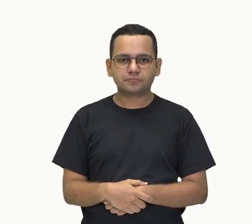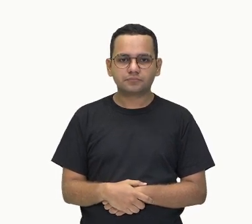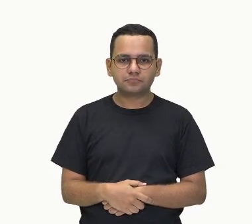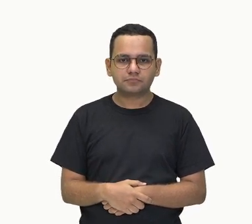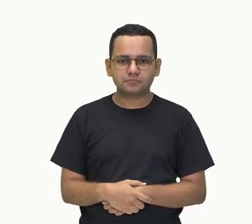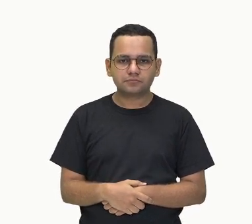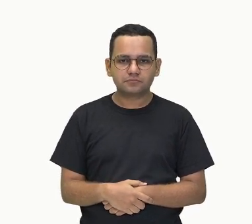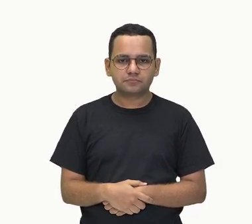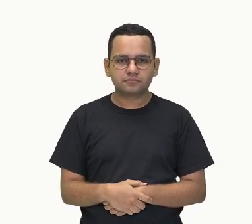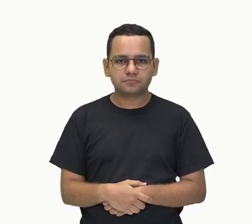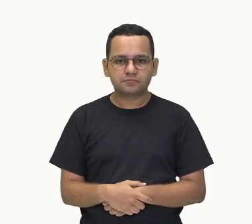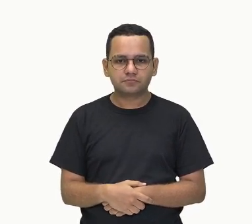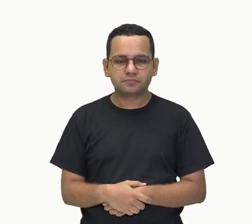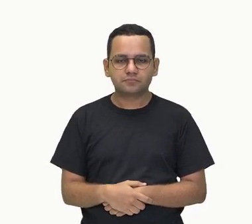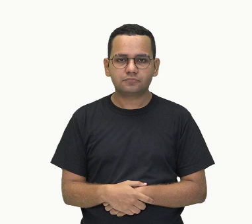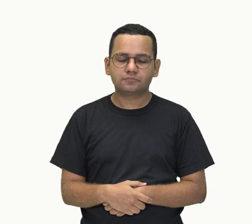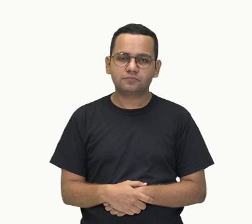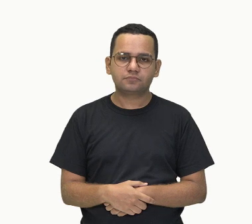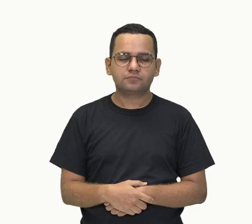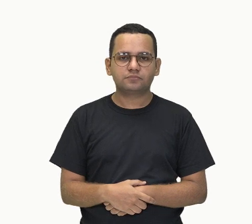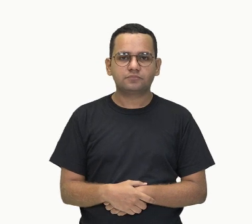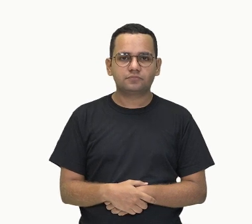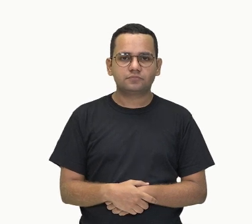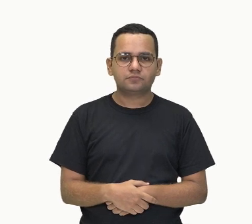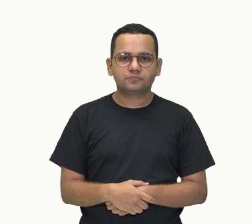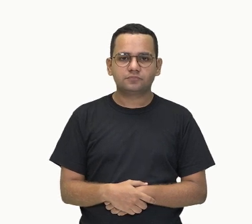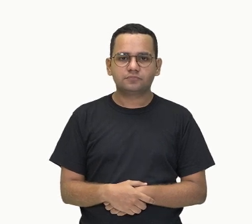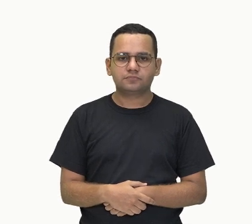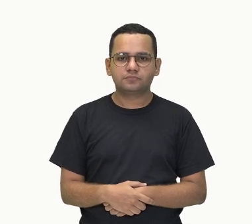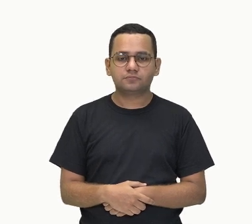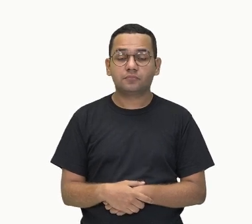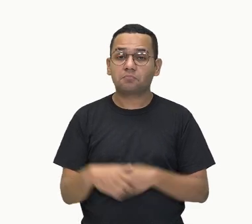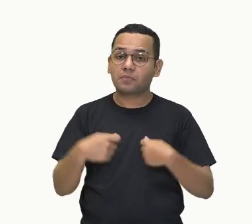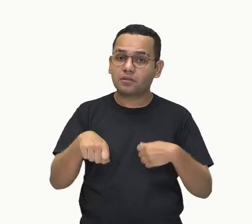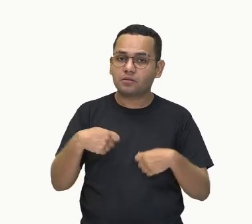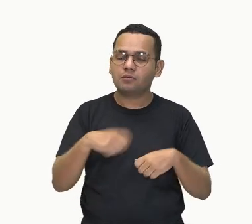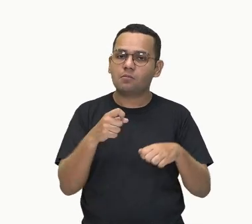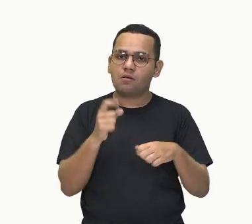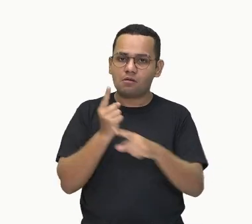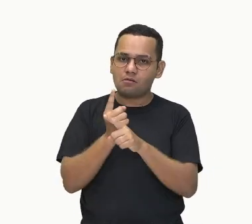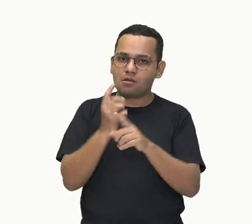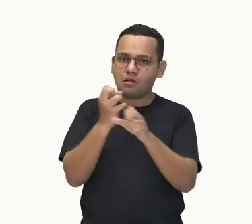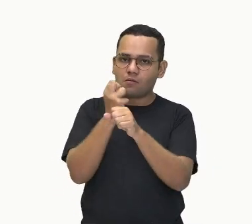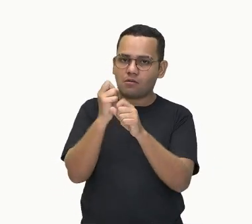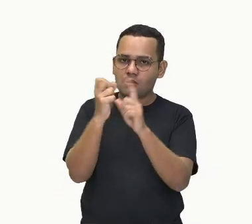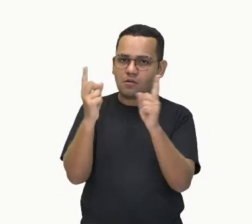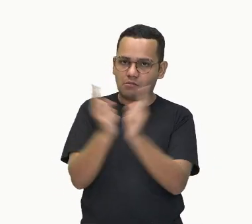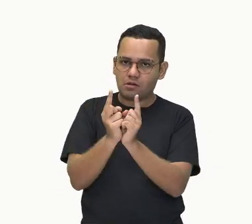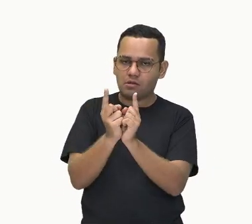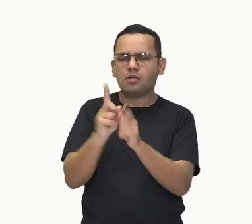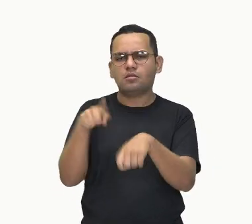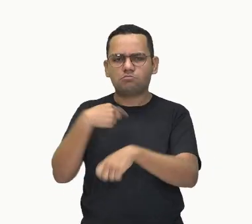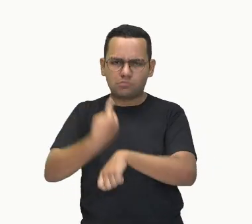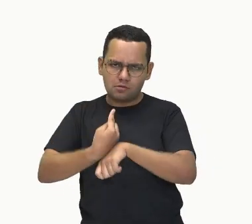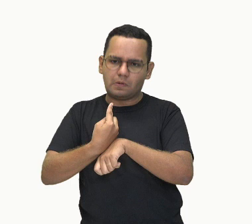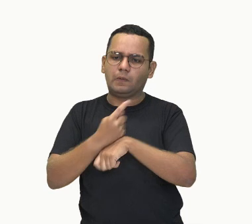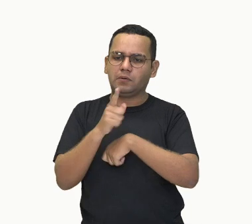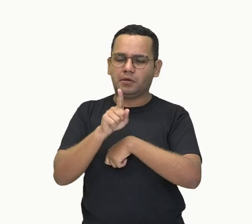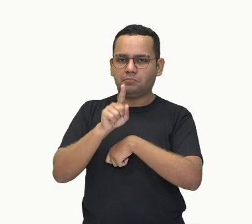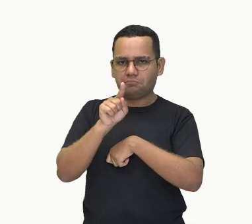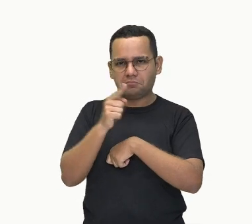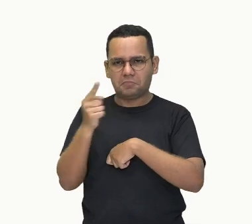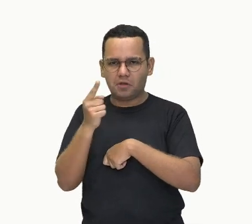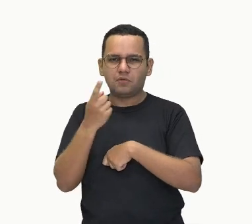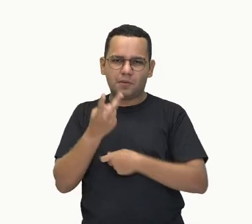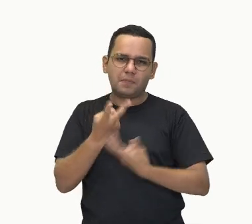obter a equação reduzida, tá bom? E aí depois a gente identifica aí o valor